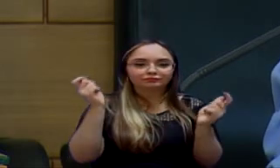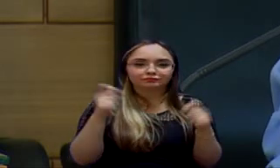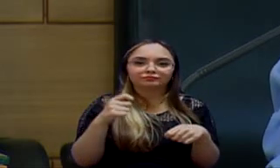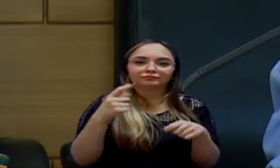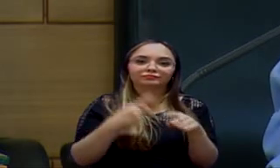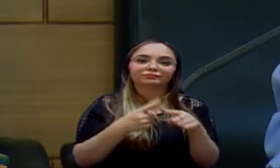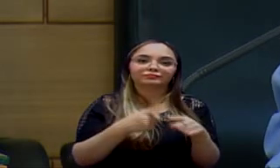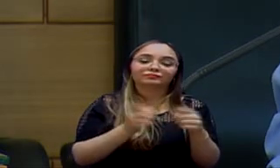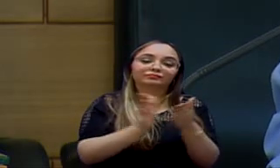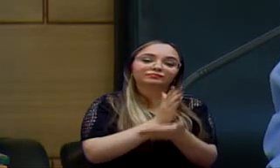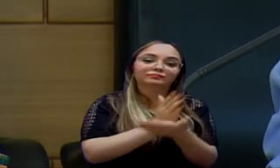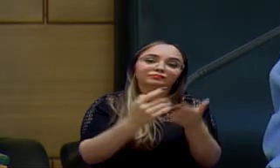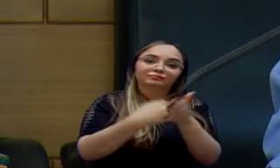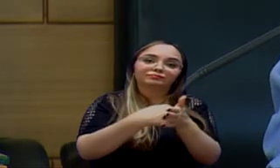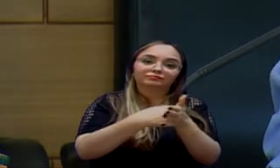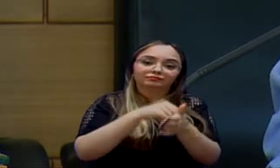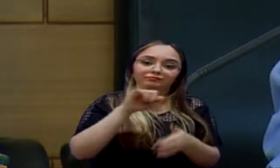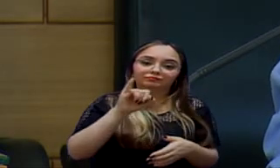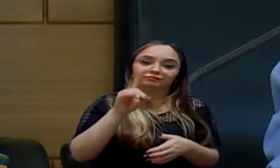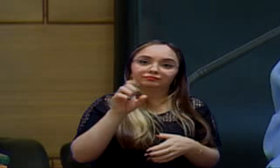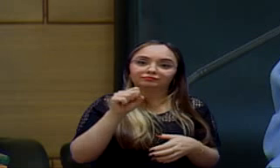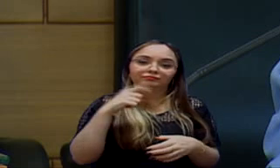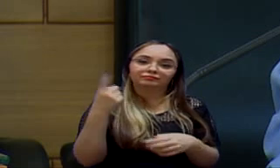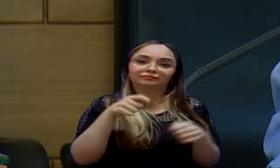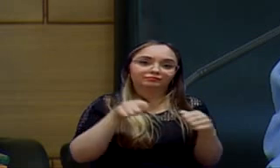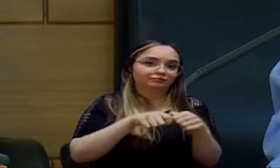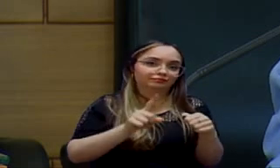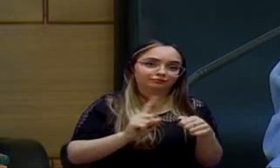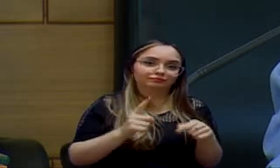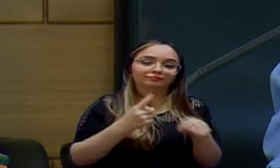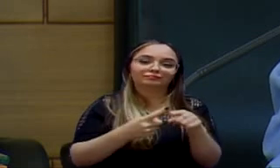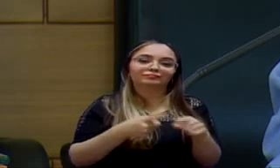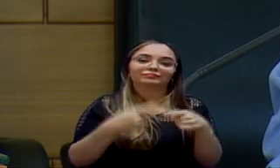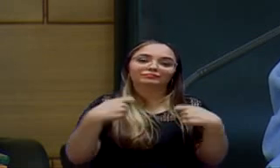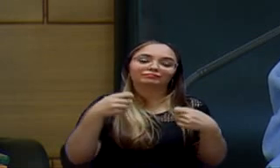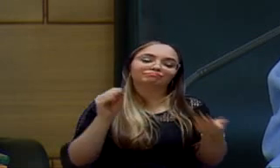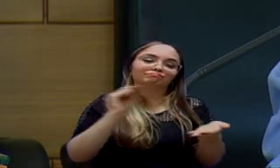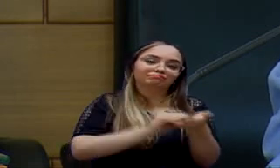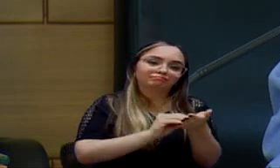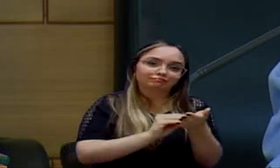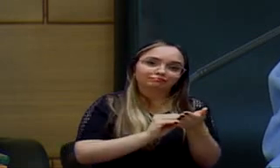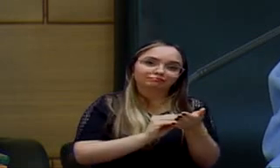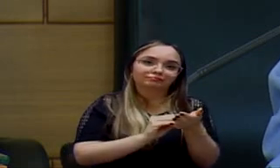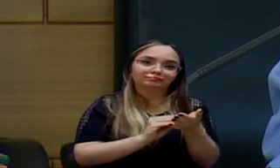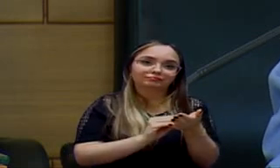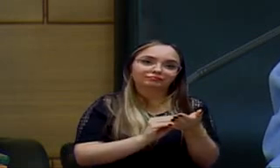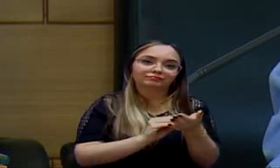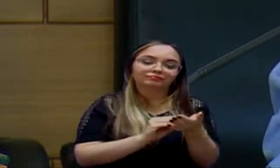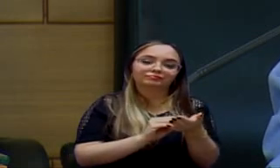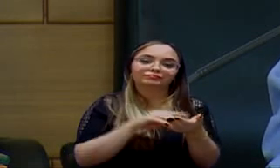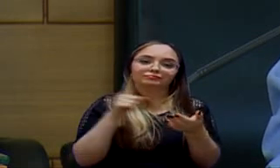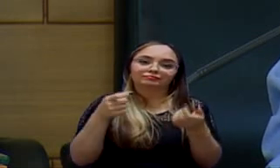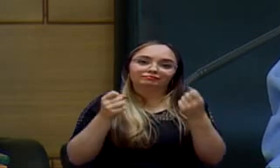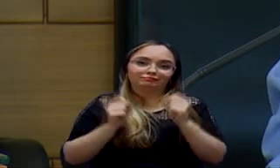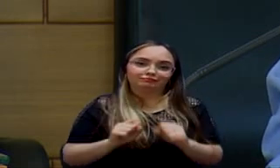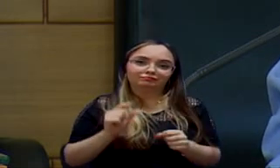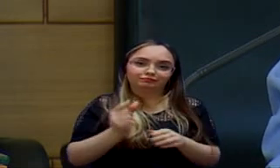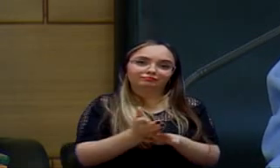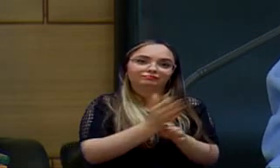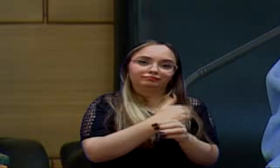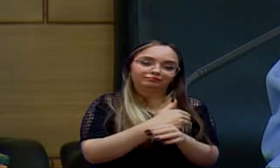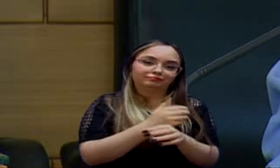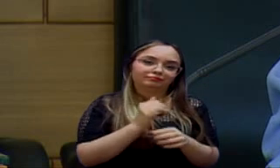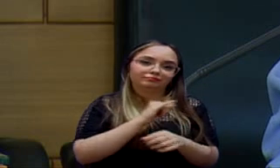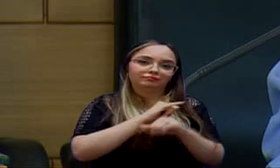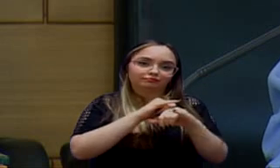Porque alguns exames que o ids não mais realizará depender de agendamento e é ele tá se antecipando a